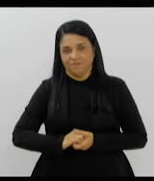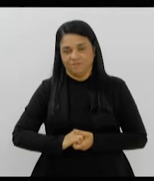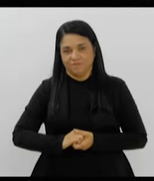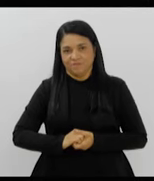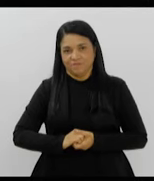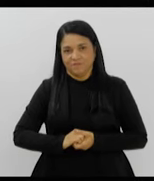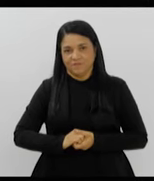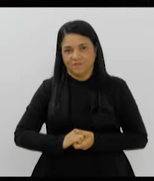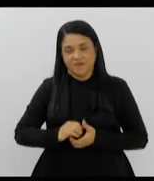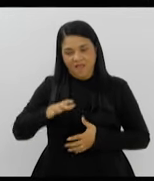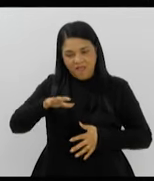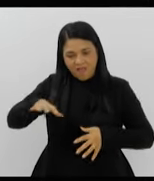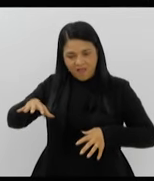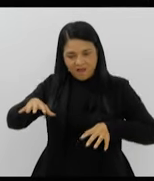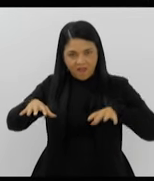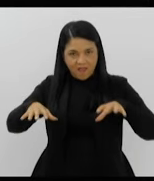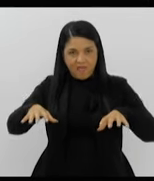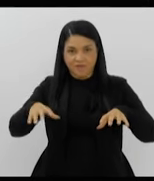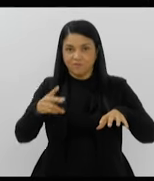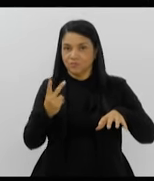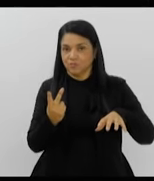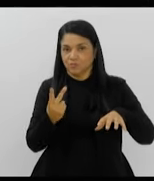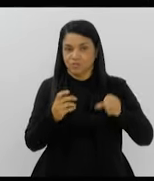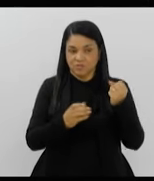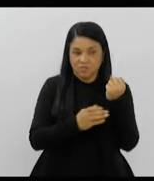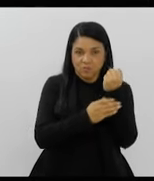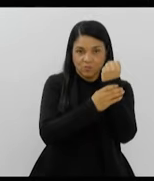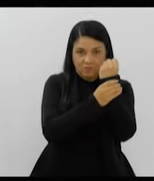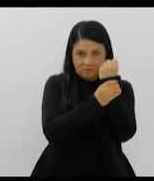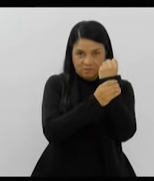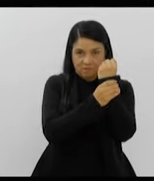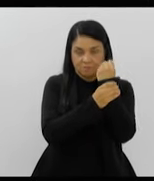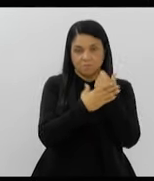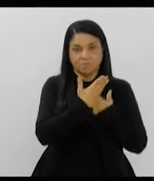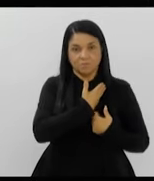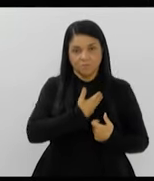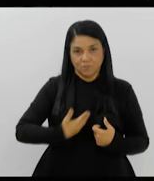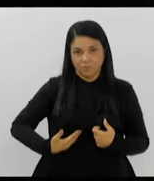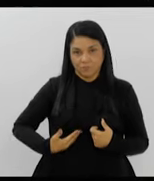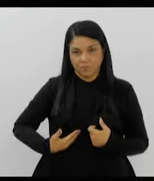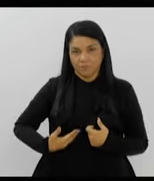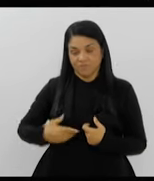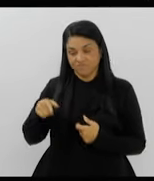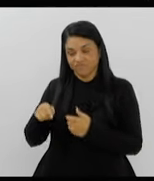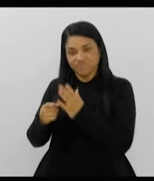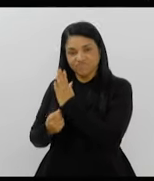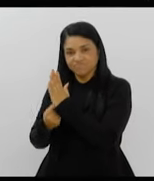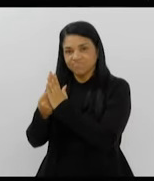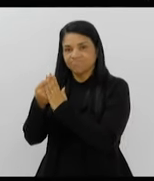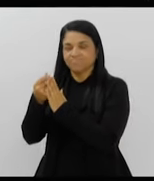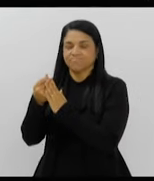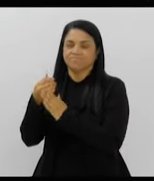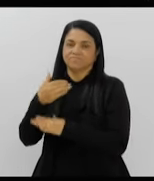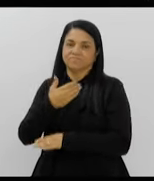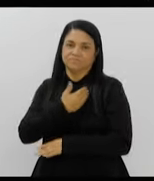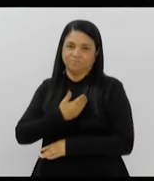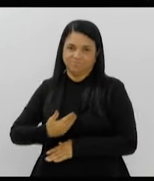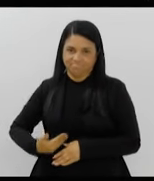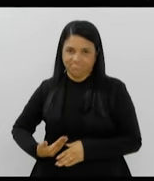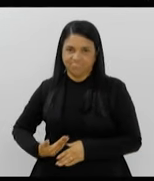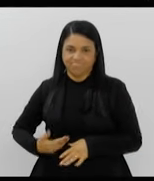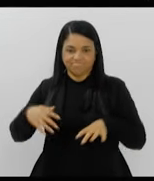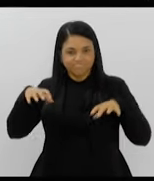nessas duas áreas que eu acabei de citar, a segurança pública e as finanças públicas. E